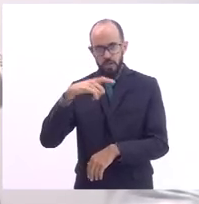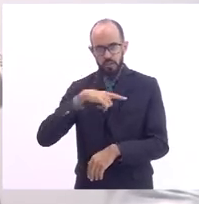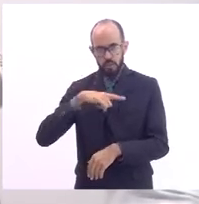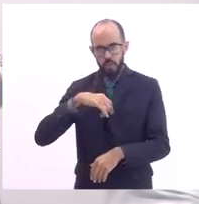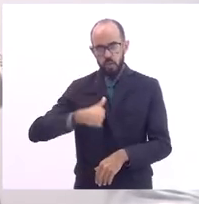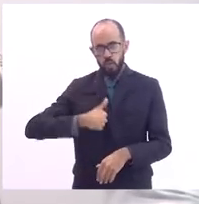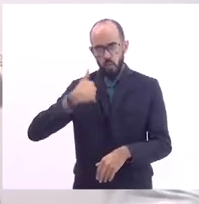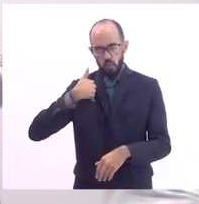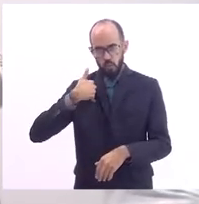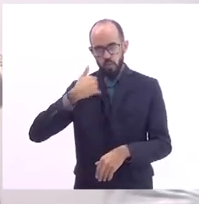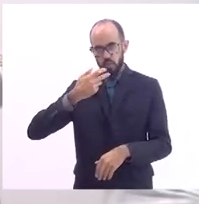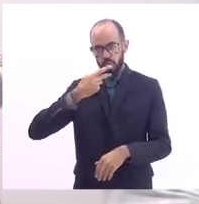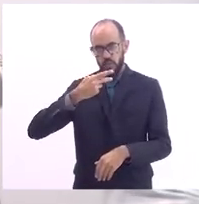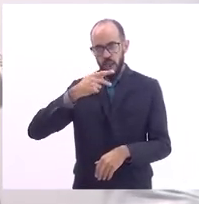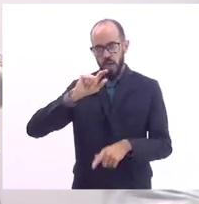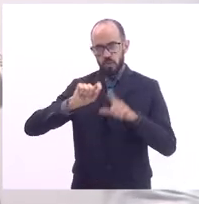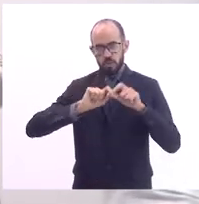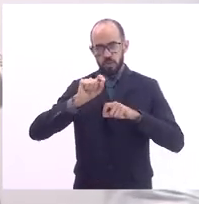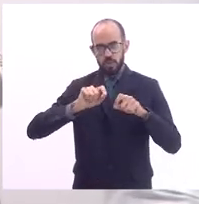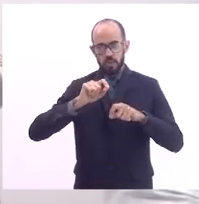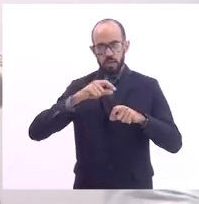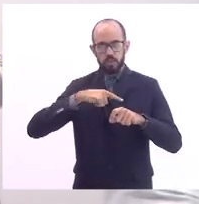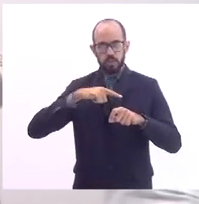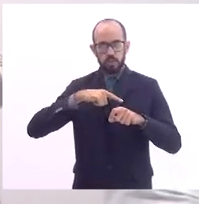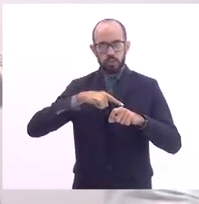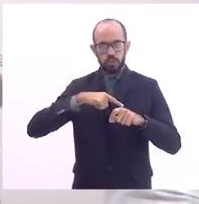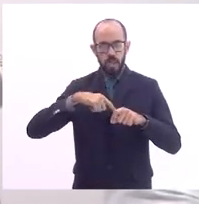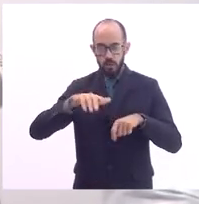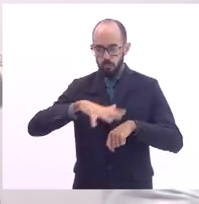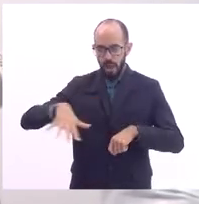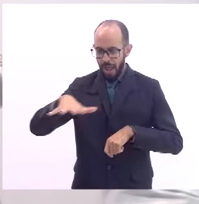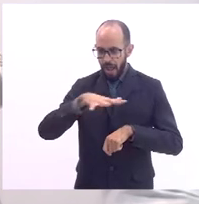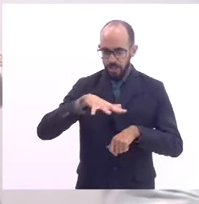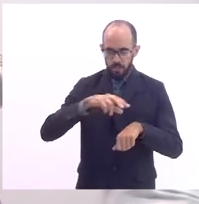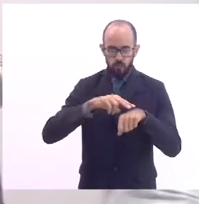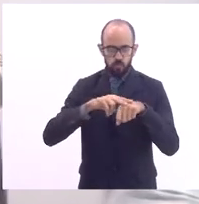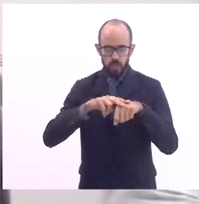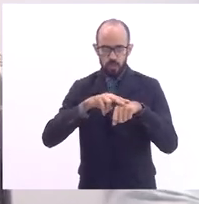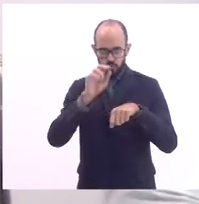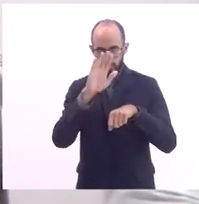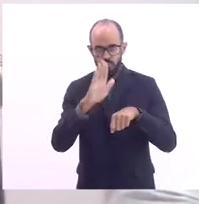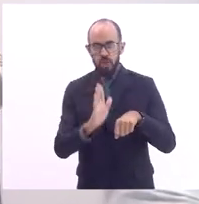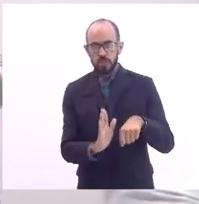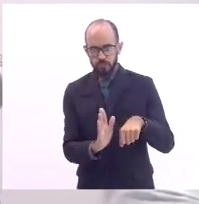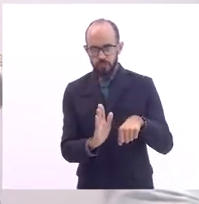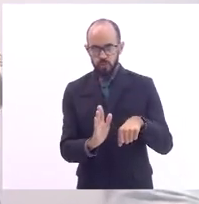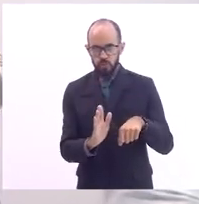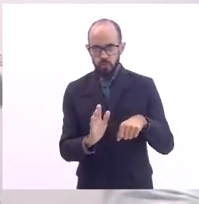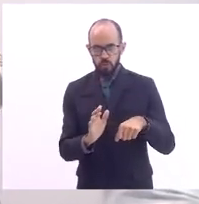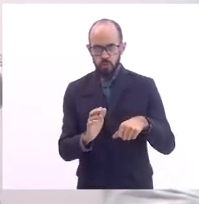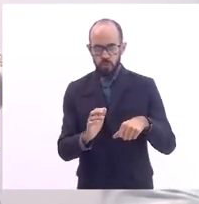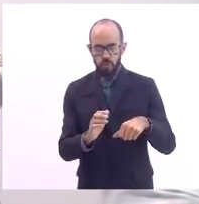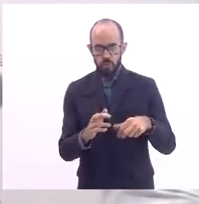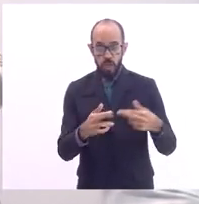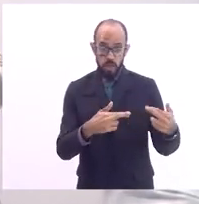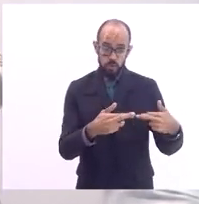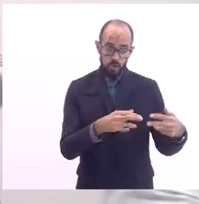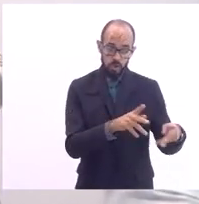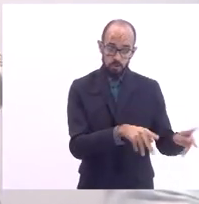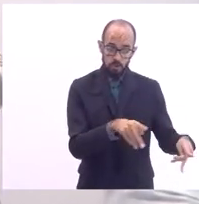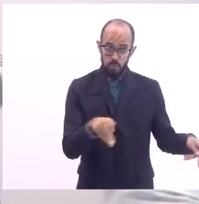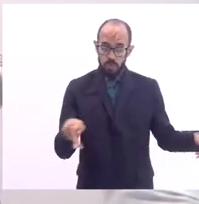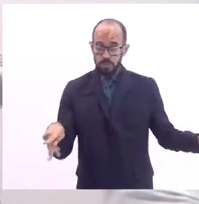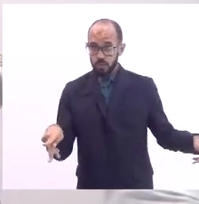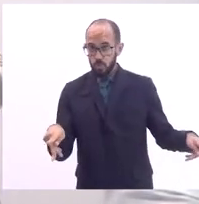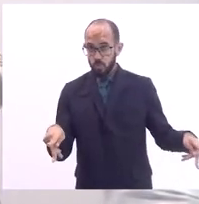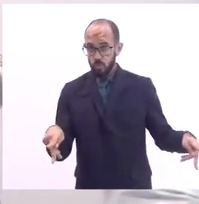dizer que é uma cidade que tem um dos maiores percentuais de áreas verdes do Brasil com relação à sua população. E o que a gente vê,